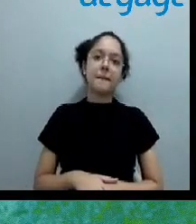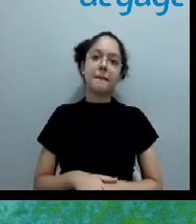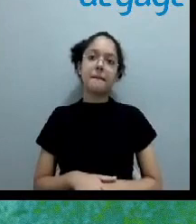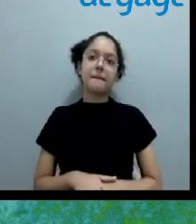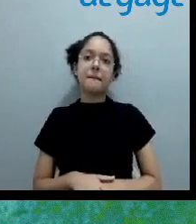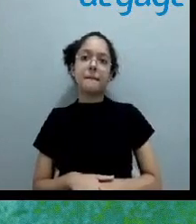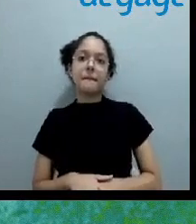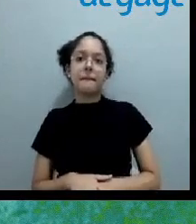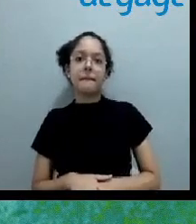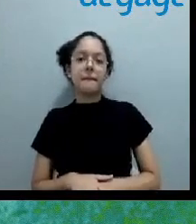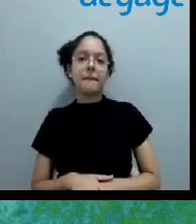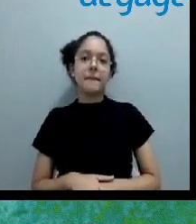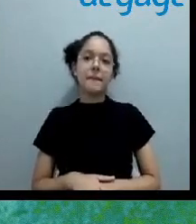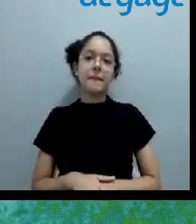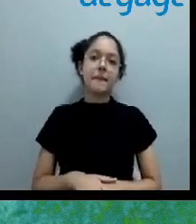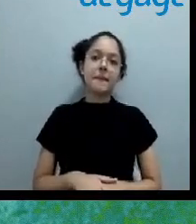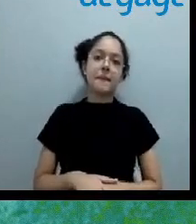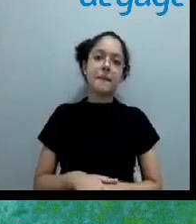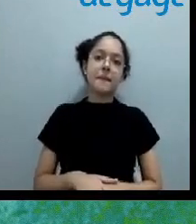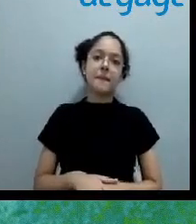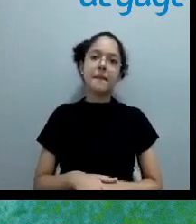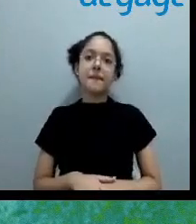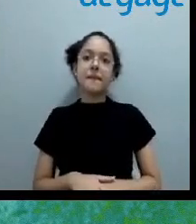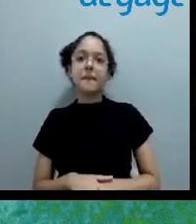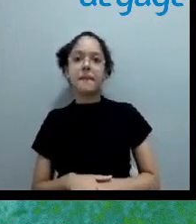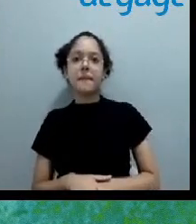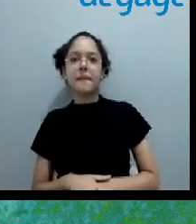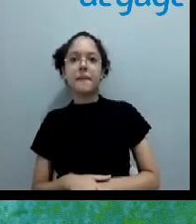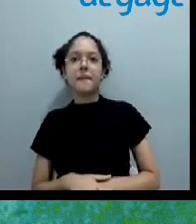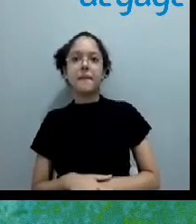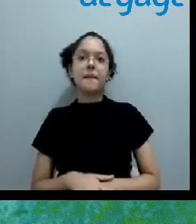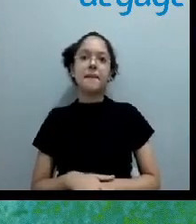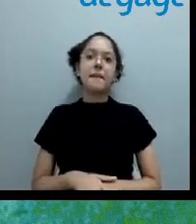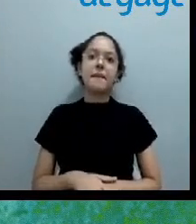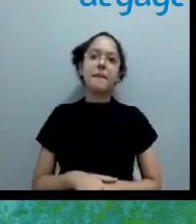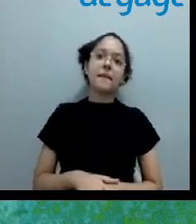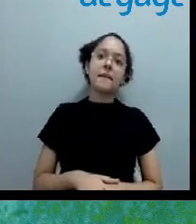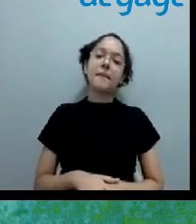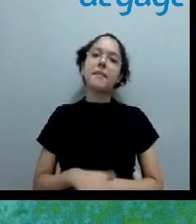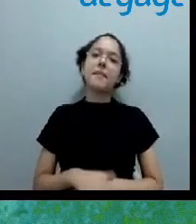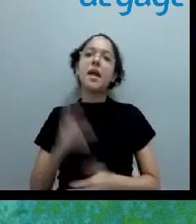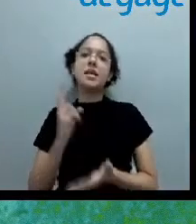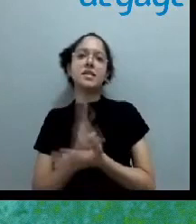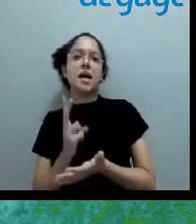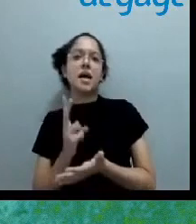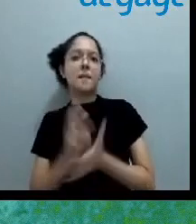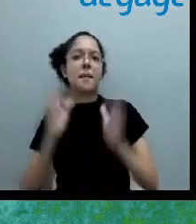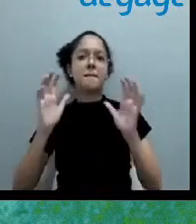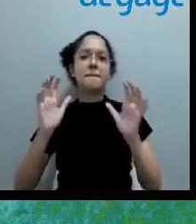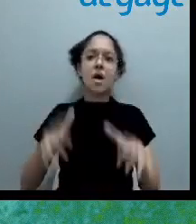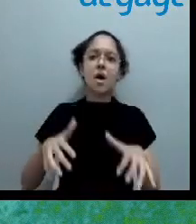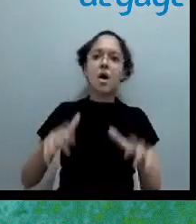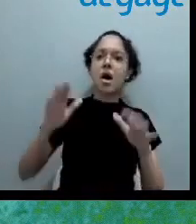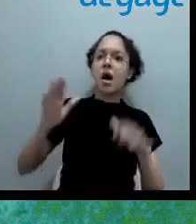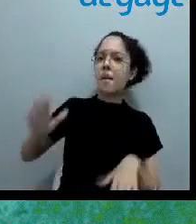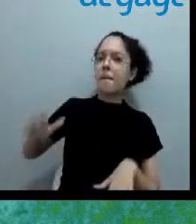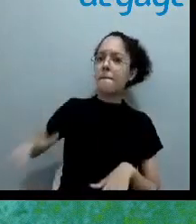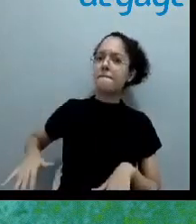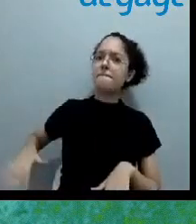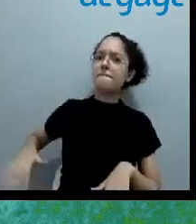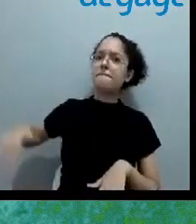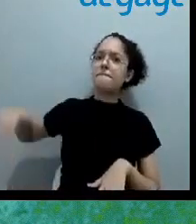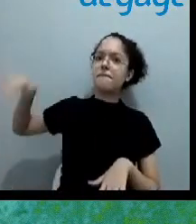Põe, tá presente em toda a vida. Desde pequeno a